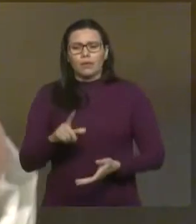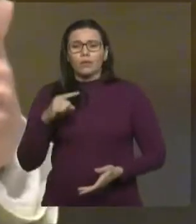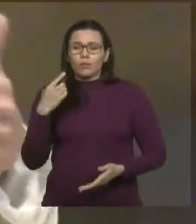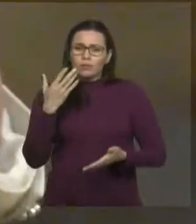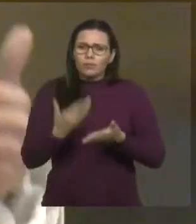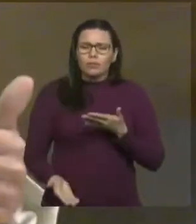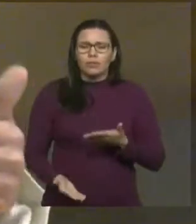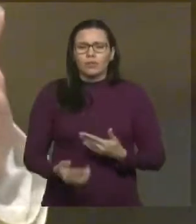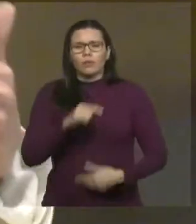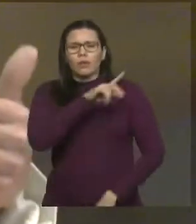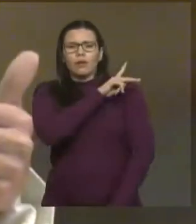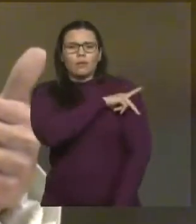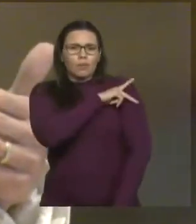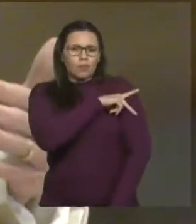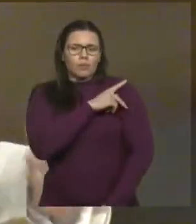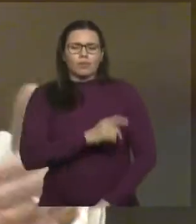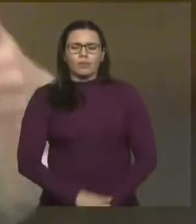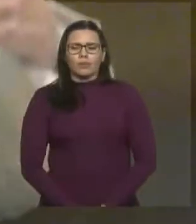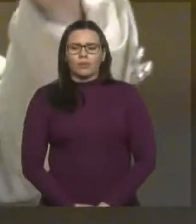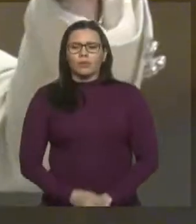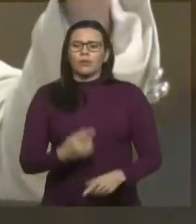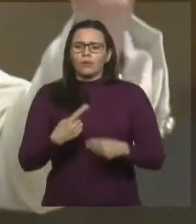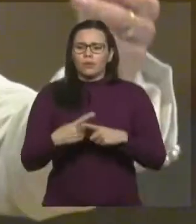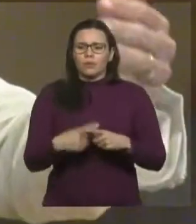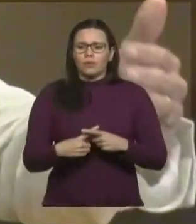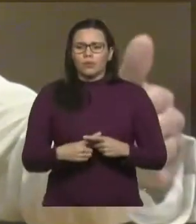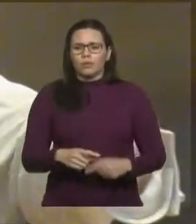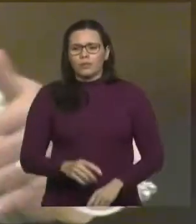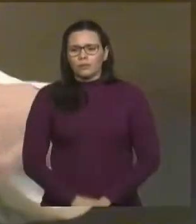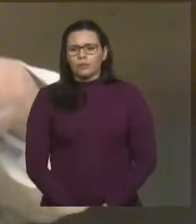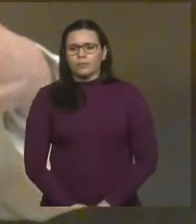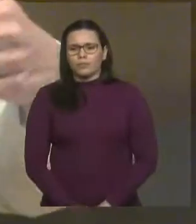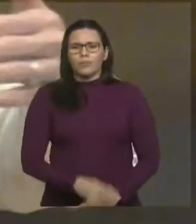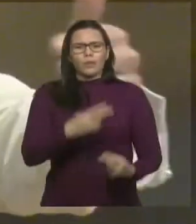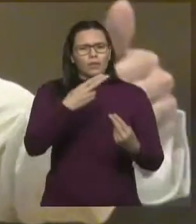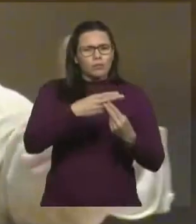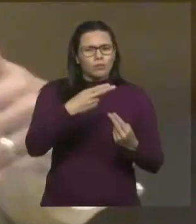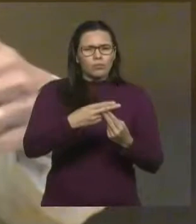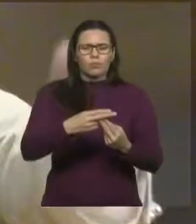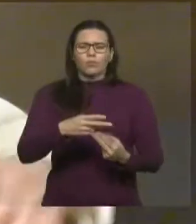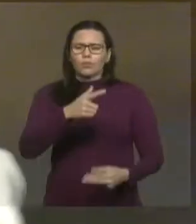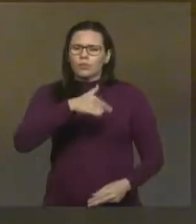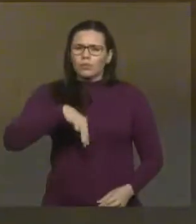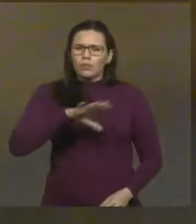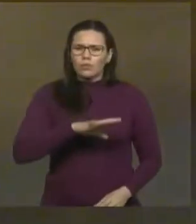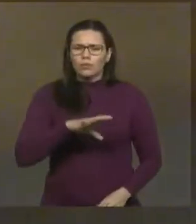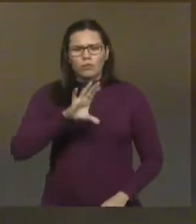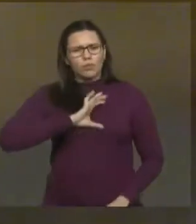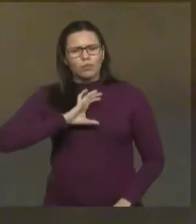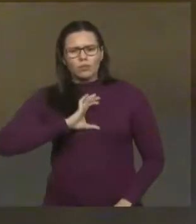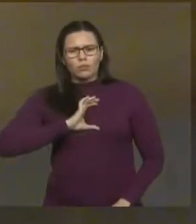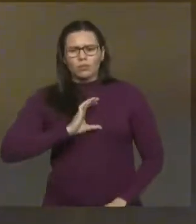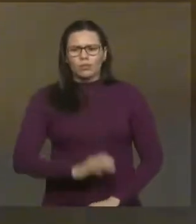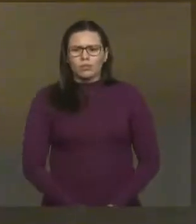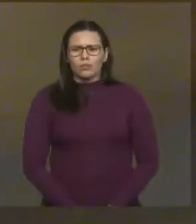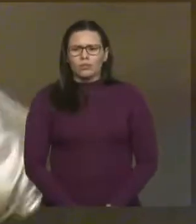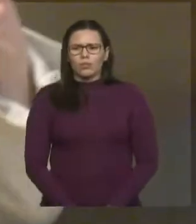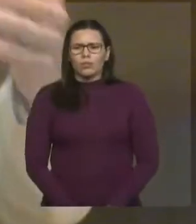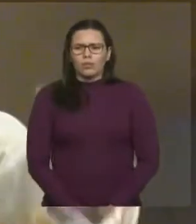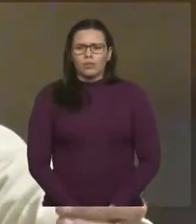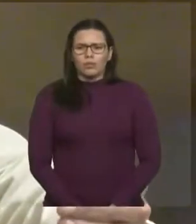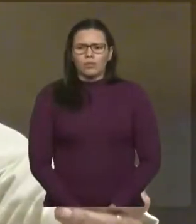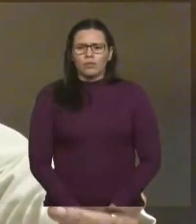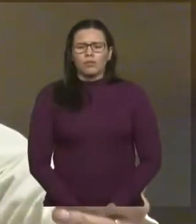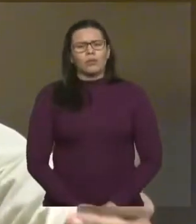os municípios que são atendidos, os municípios de Timon, de toda aquela região Caxias, os pacientes eles vão para